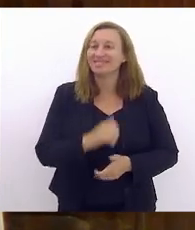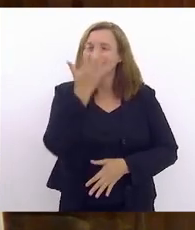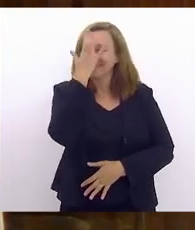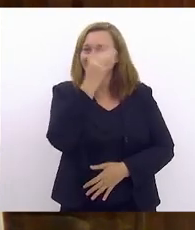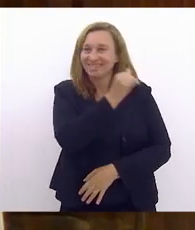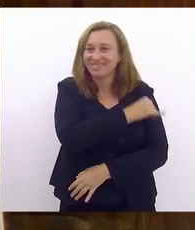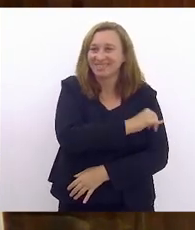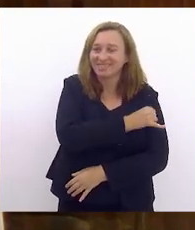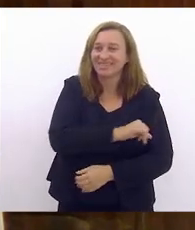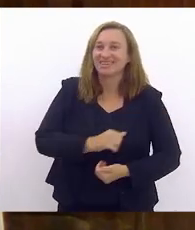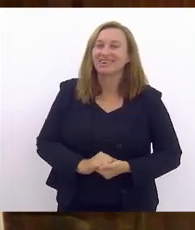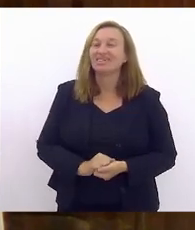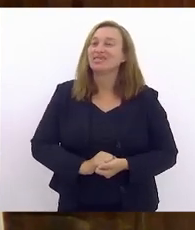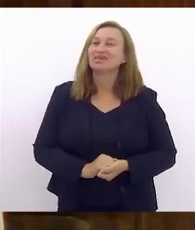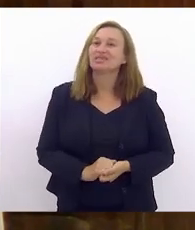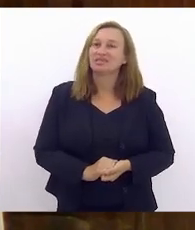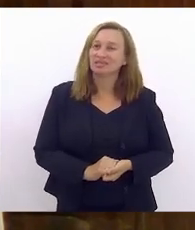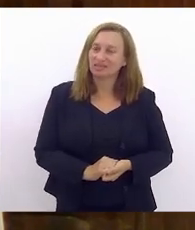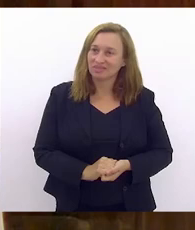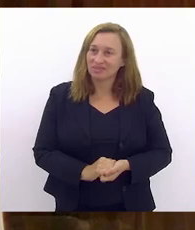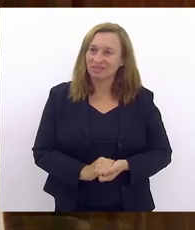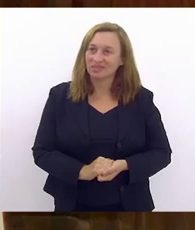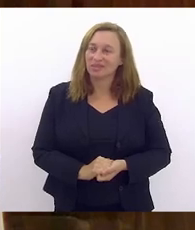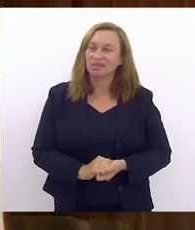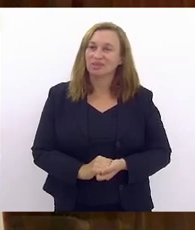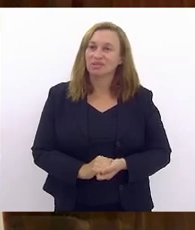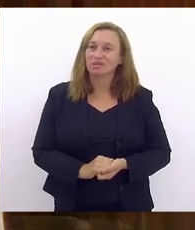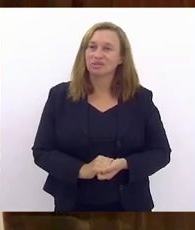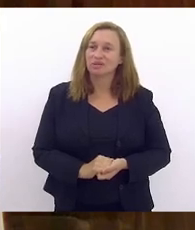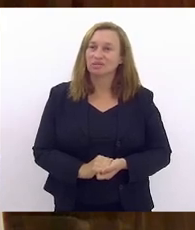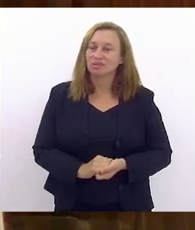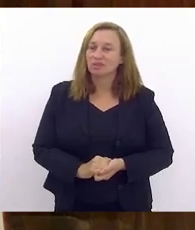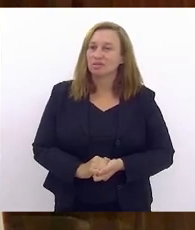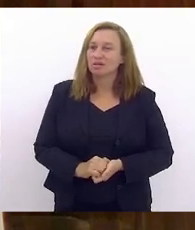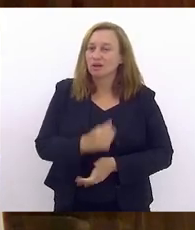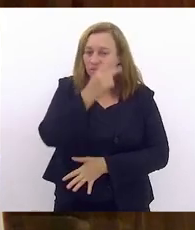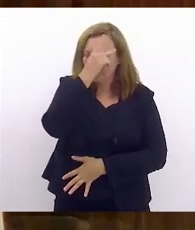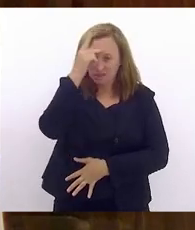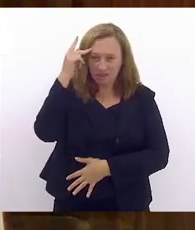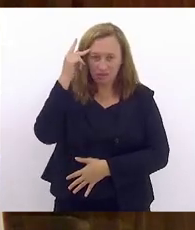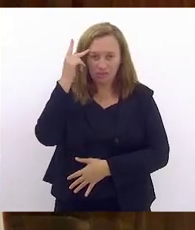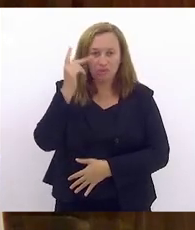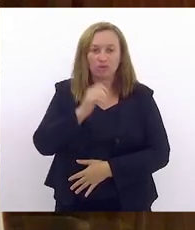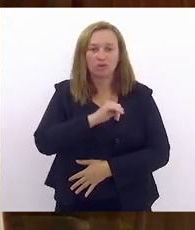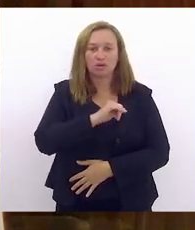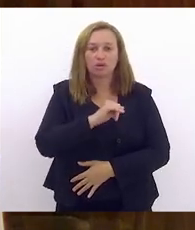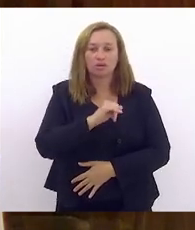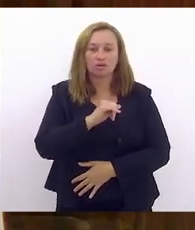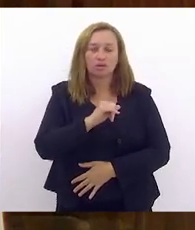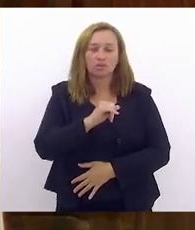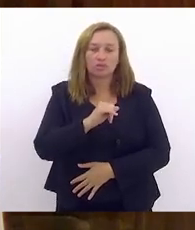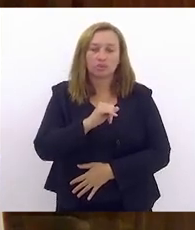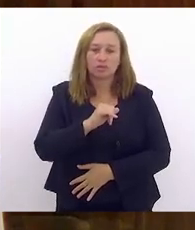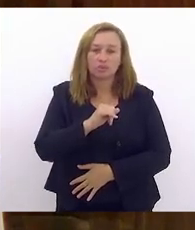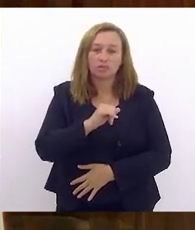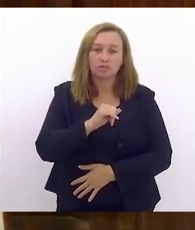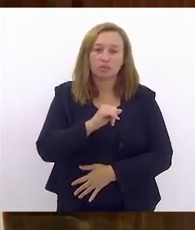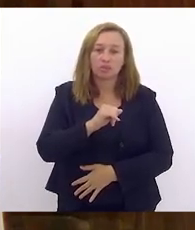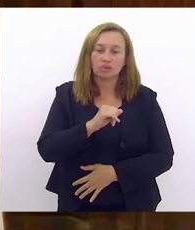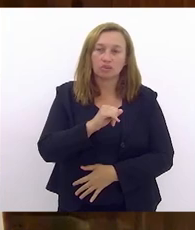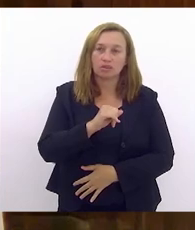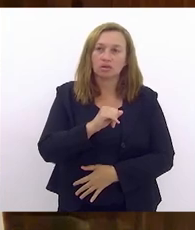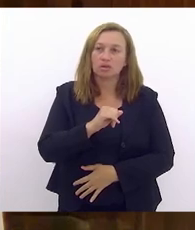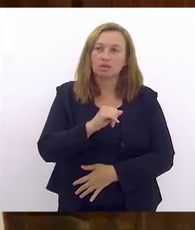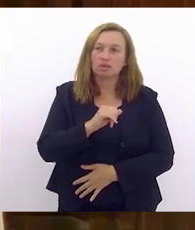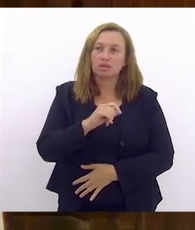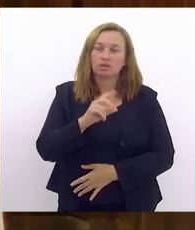isso a gente tem uma pessoa maravilhosa, um jurista maravilhoso, como nós podemos dizer. Nós, como juristas, tem um